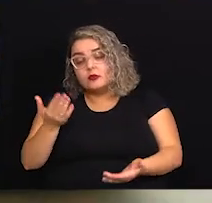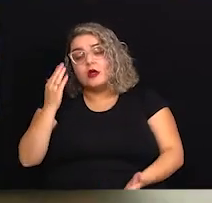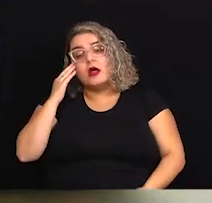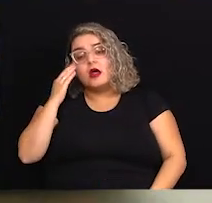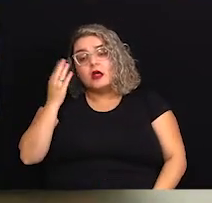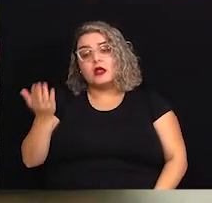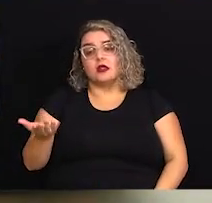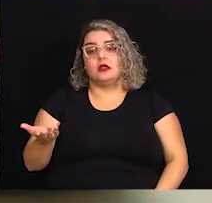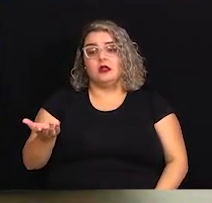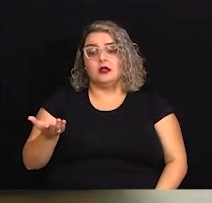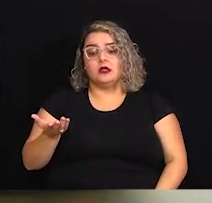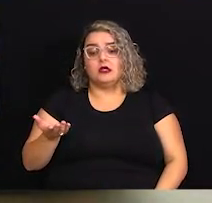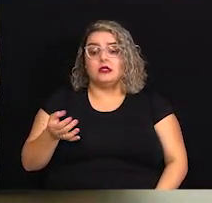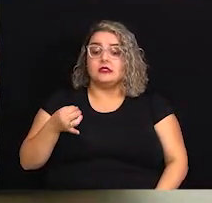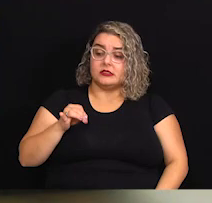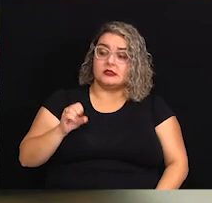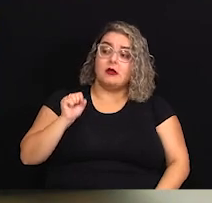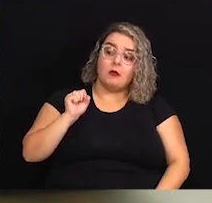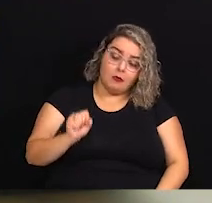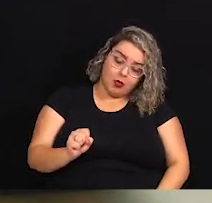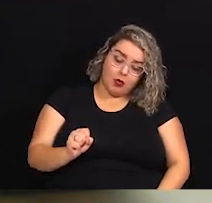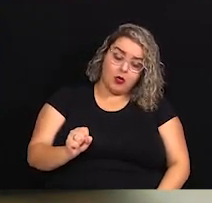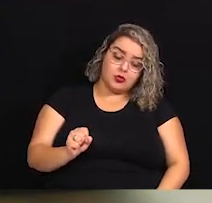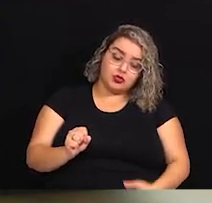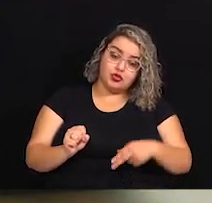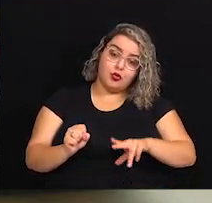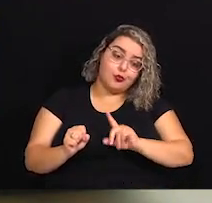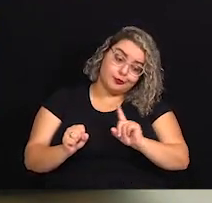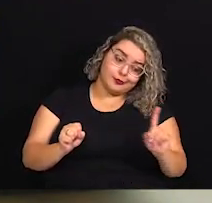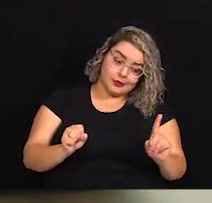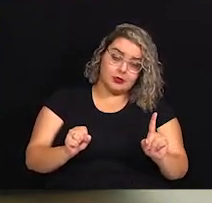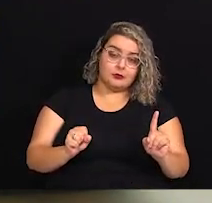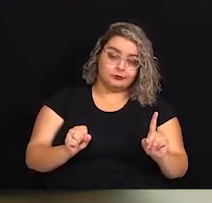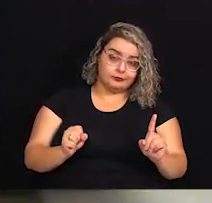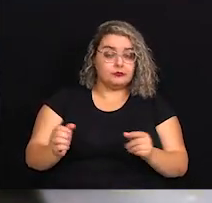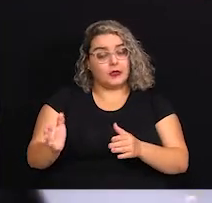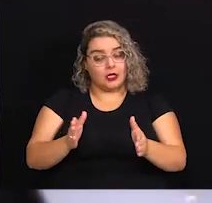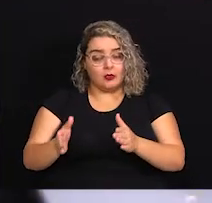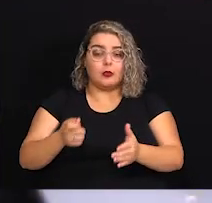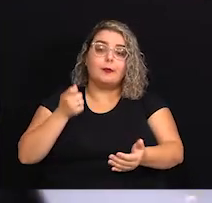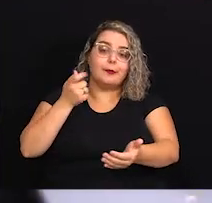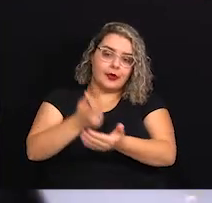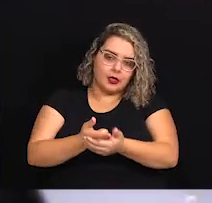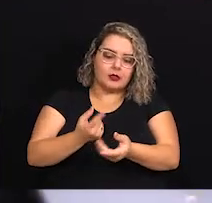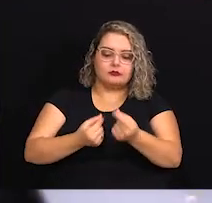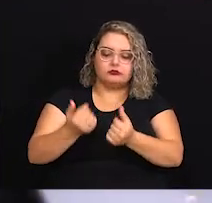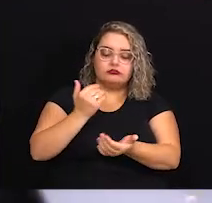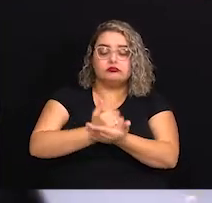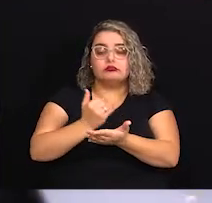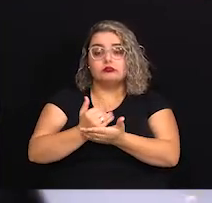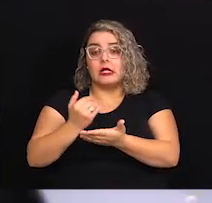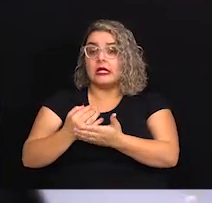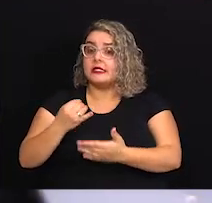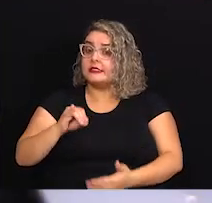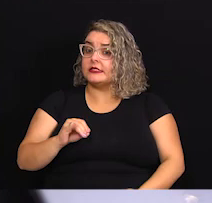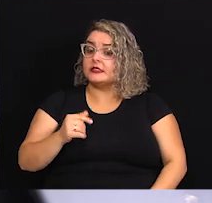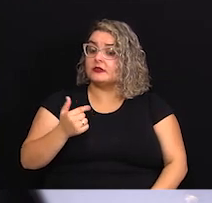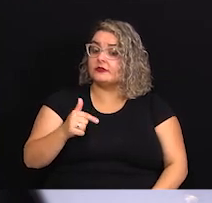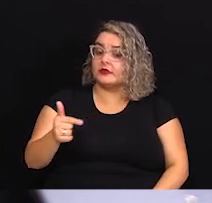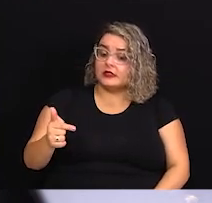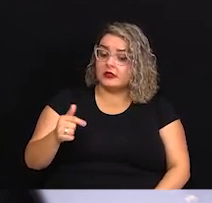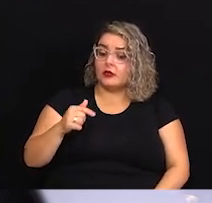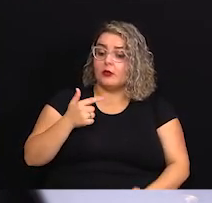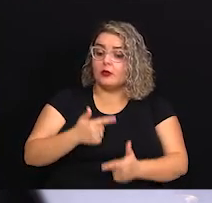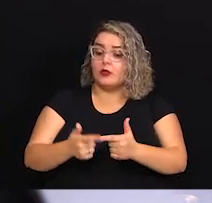para entender se realmente ela pode, naquele momento, pagar por aquele empréstimo ou financiamento, se isso não vai resultar para ela